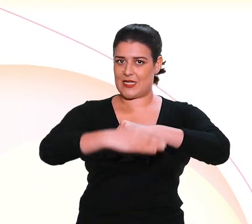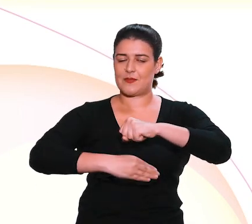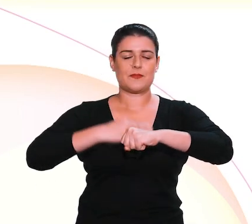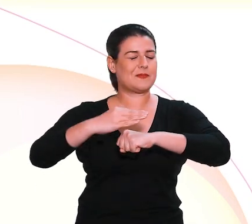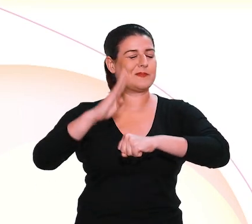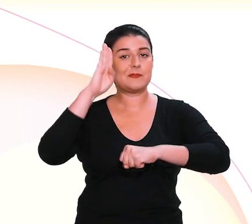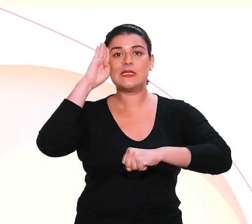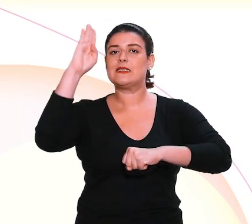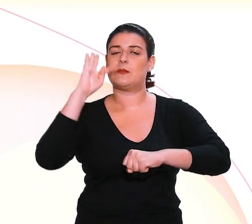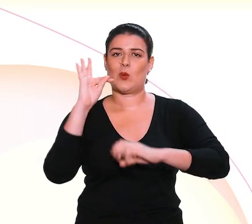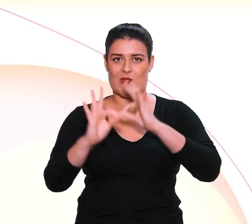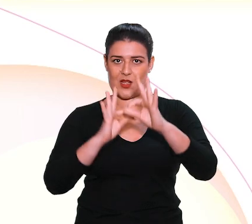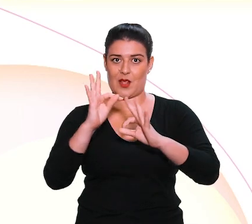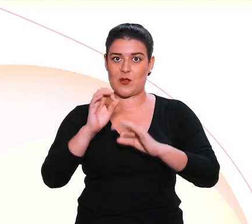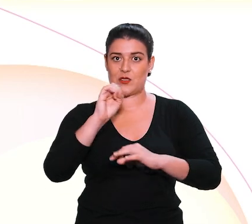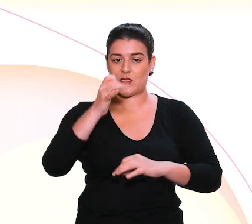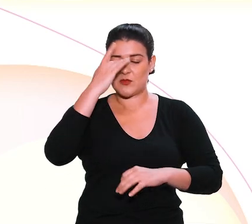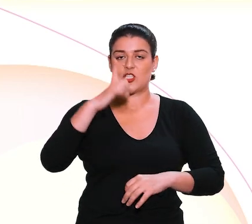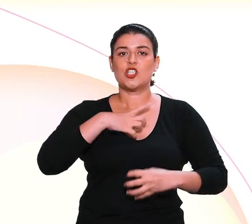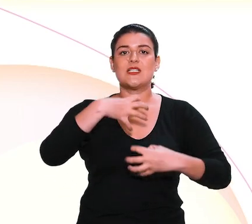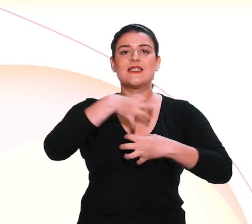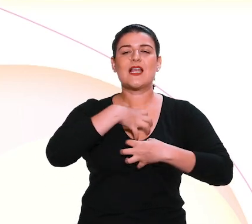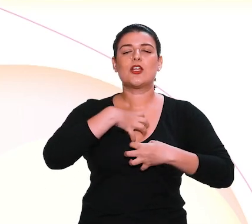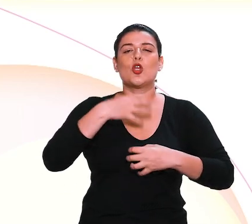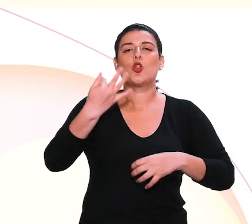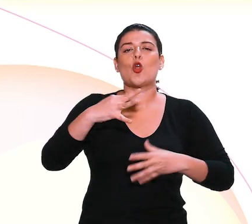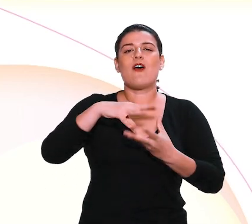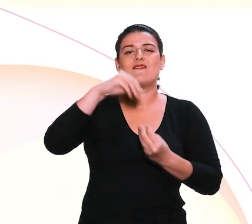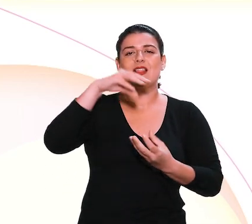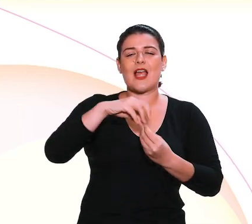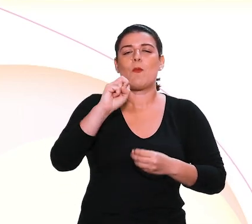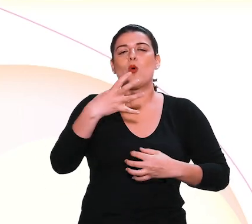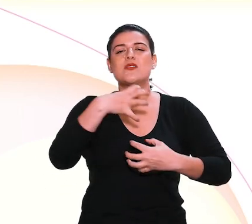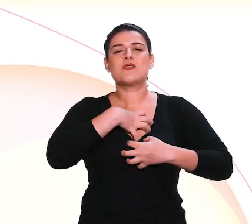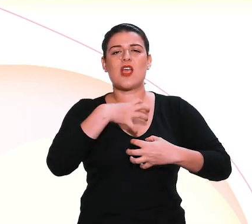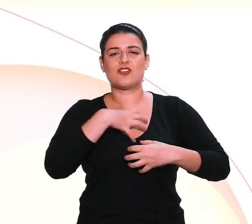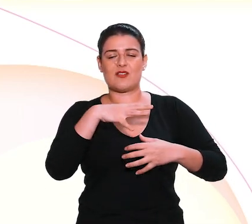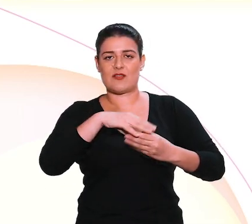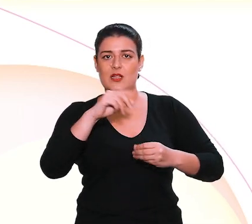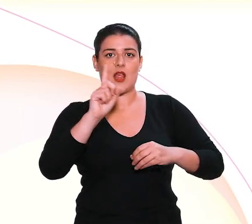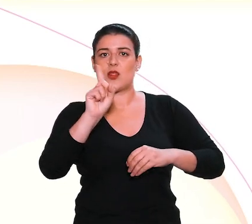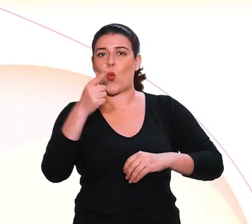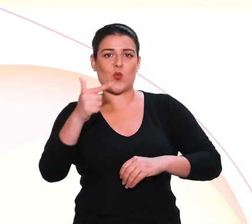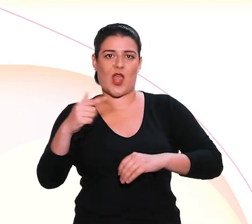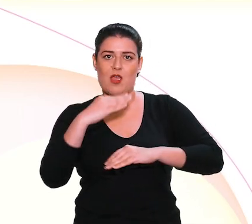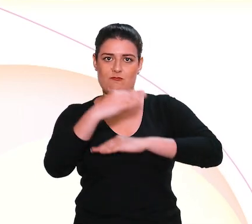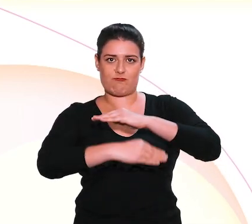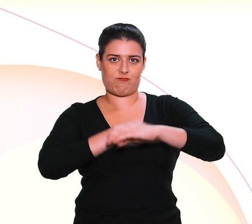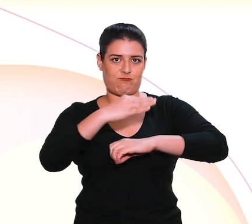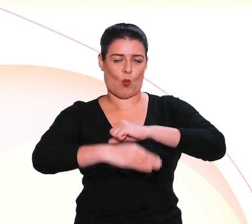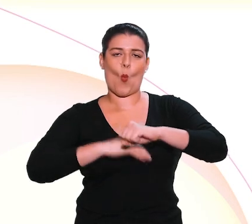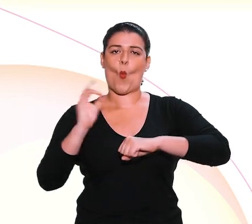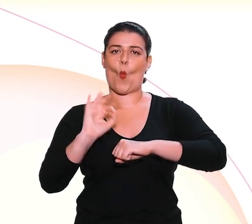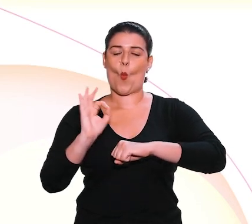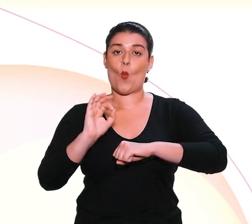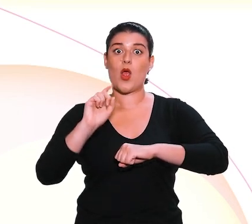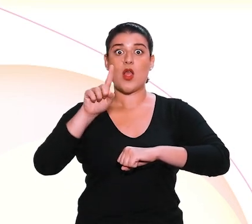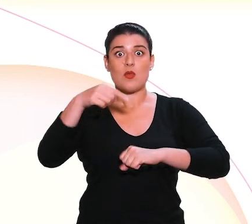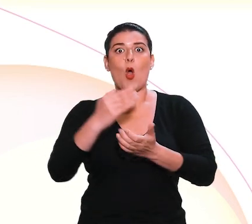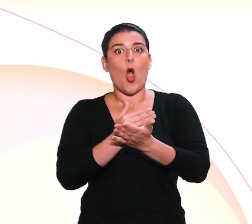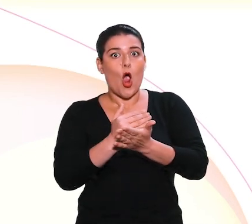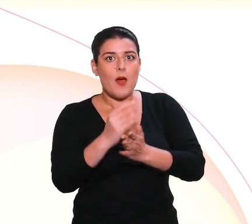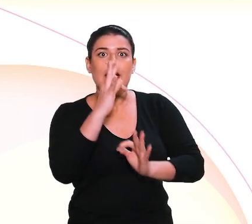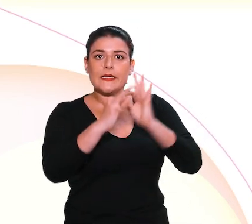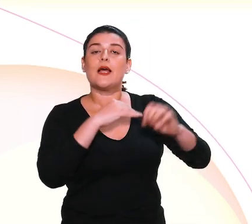é essencial. Paciente que tem sensação fantasma ou dor fantasma, você pergunta para ele se ele não enfaixa. Ele fala que ele não enfaixa. E